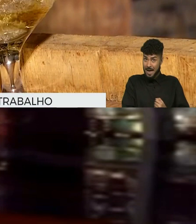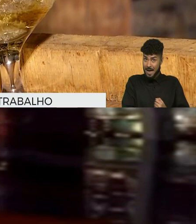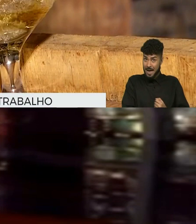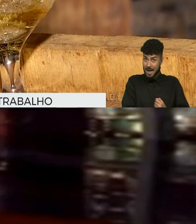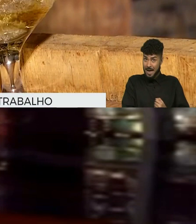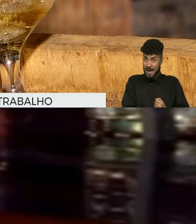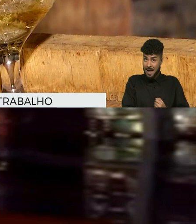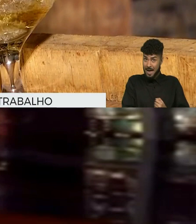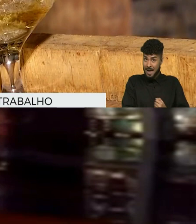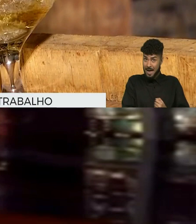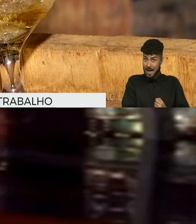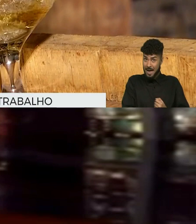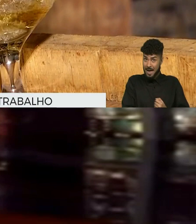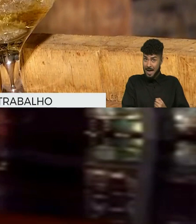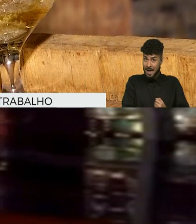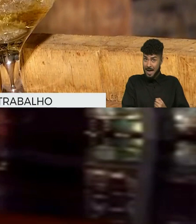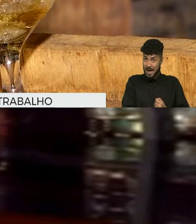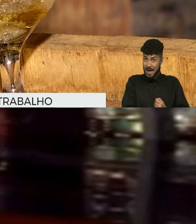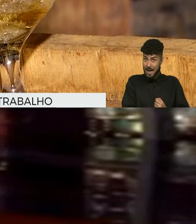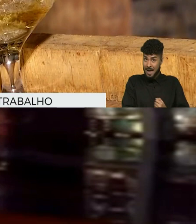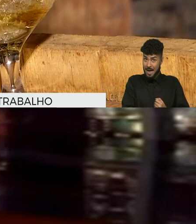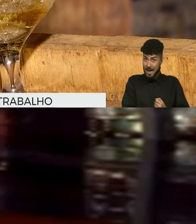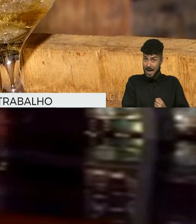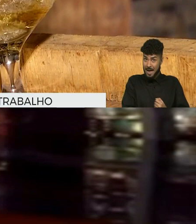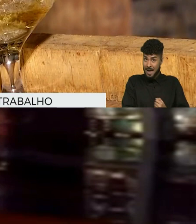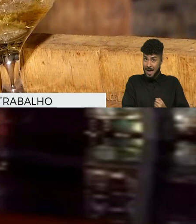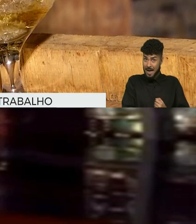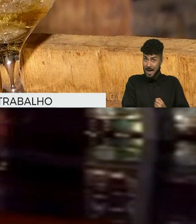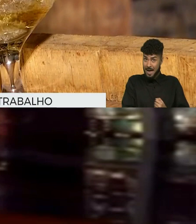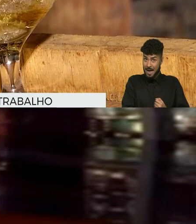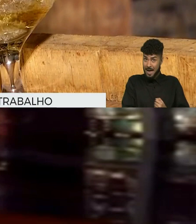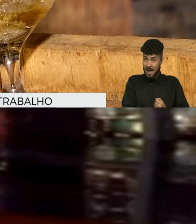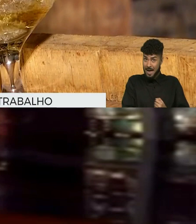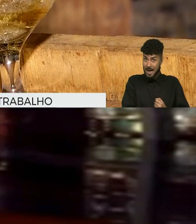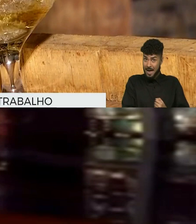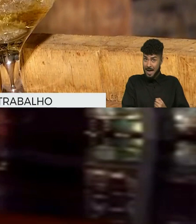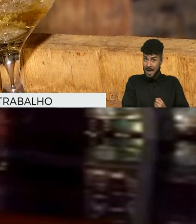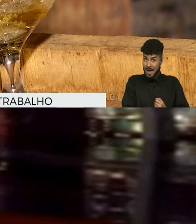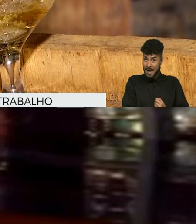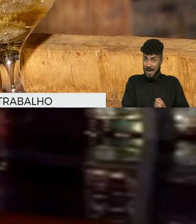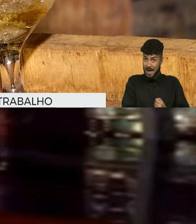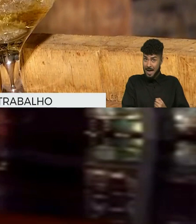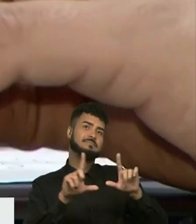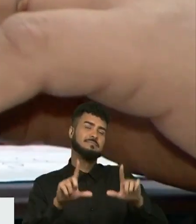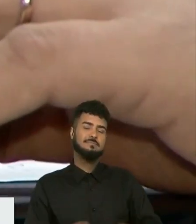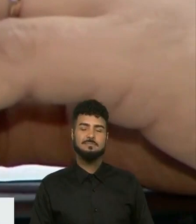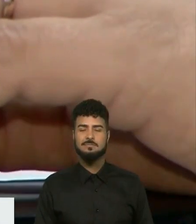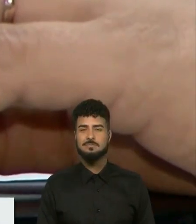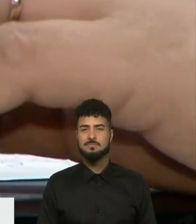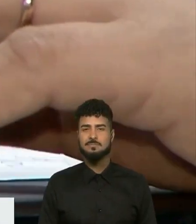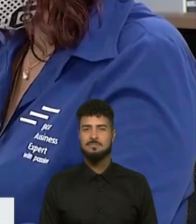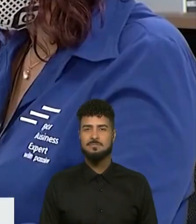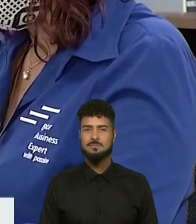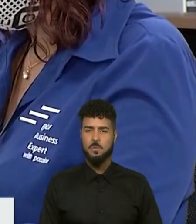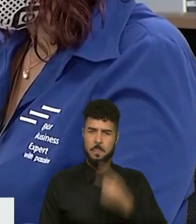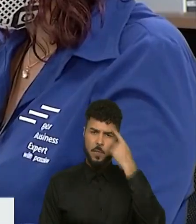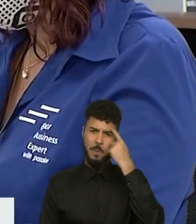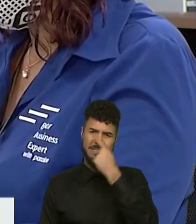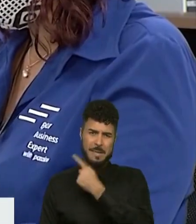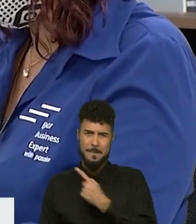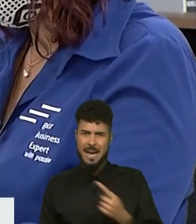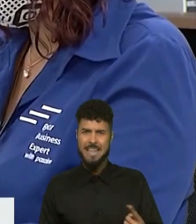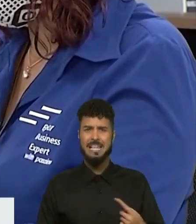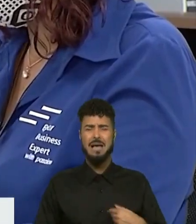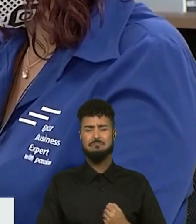está estressado, às vezes bebe, pega seu carro e pode provocar um acidente. Depois de uma semana corrida